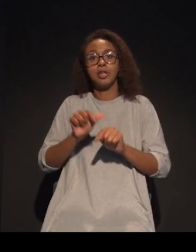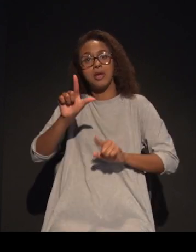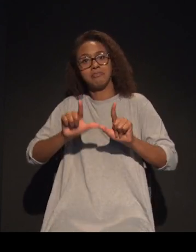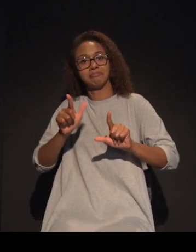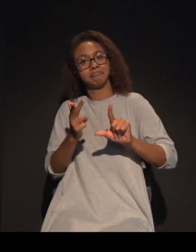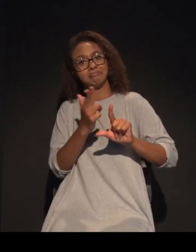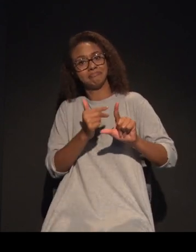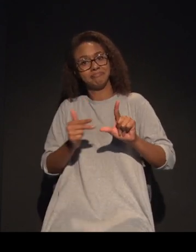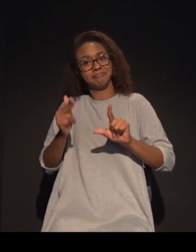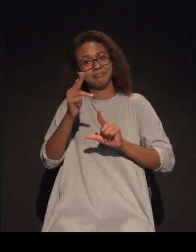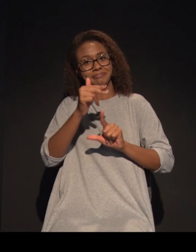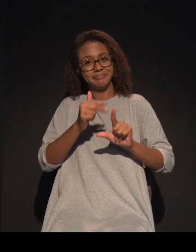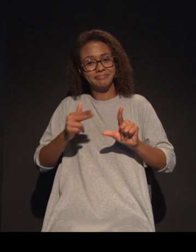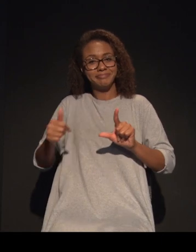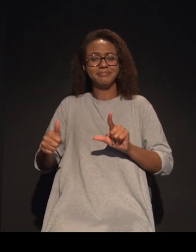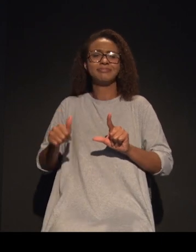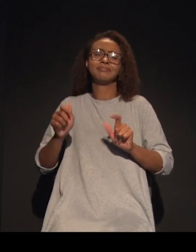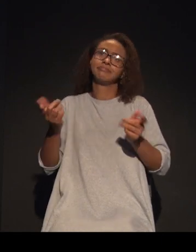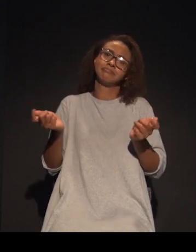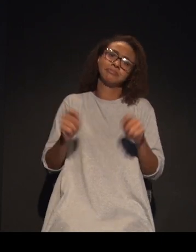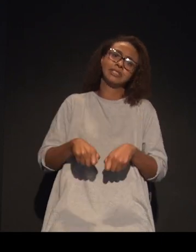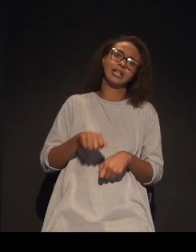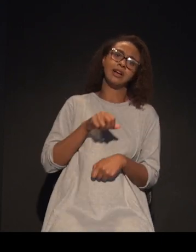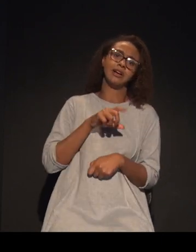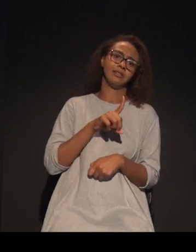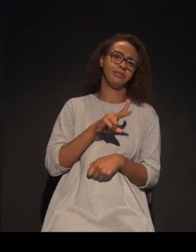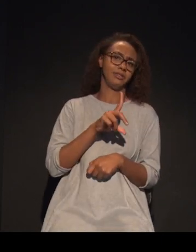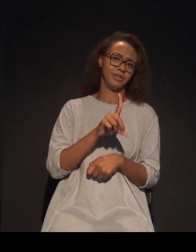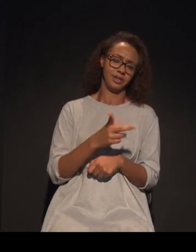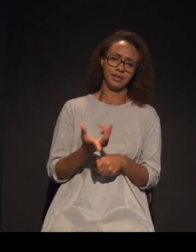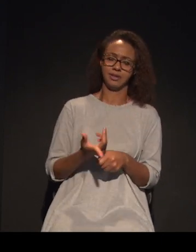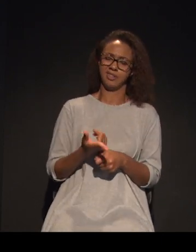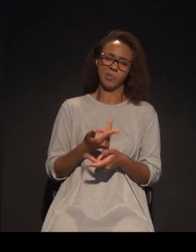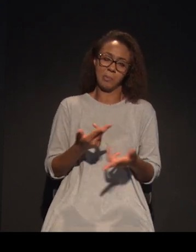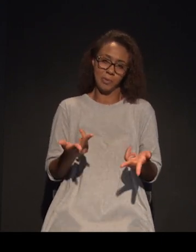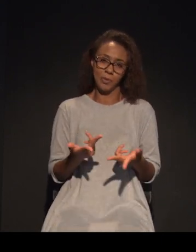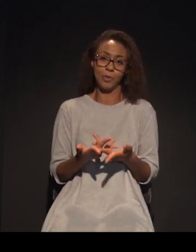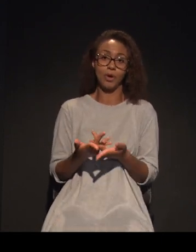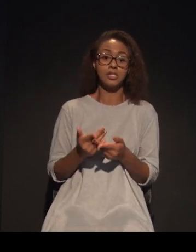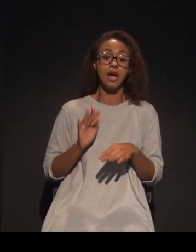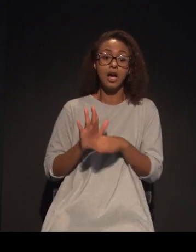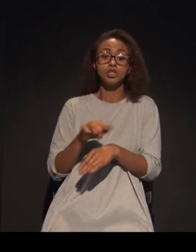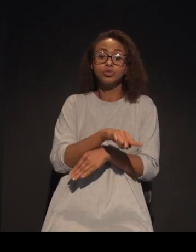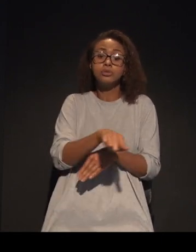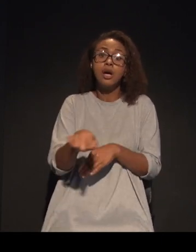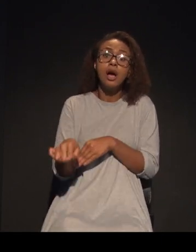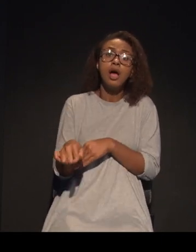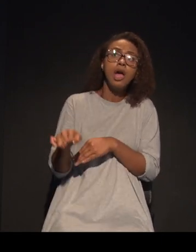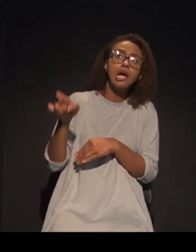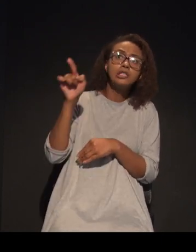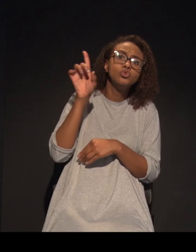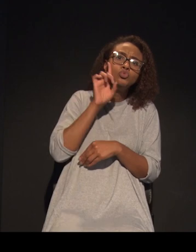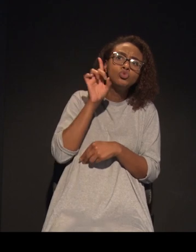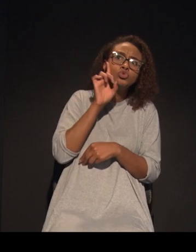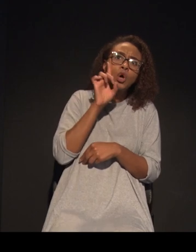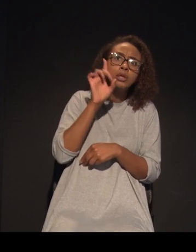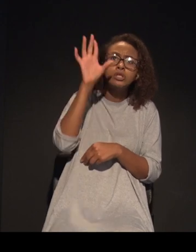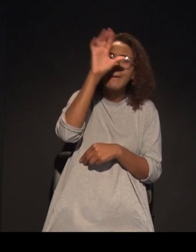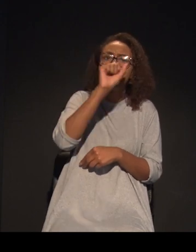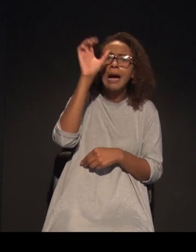no dvd alguma coisa assim para que eles possam acompanhar no dia a dia também então é mais